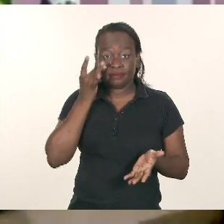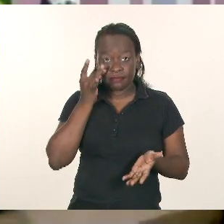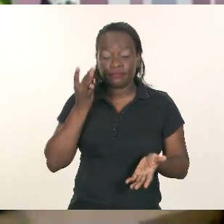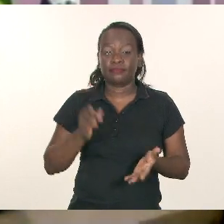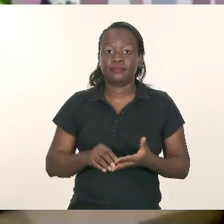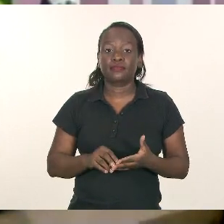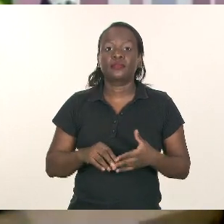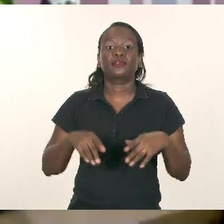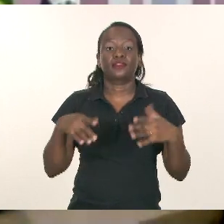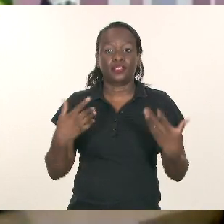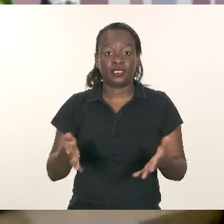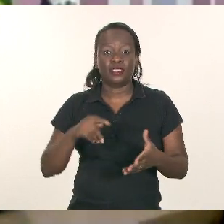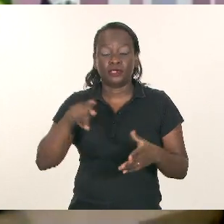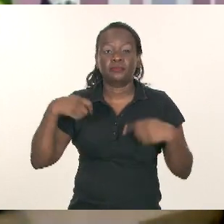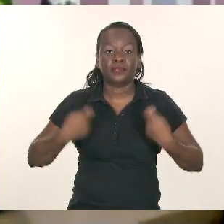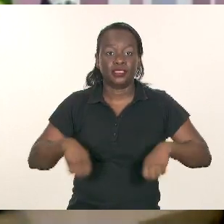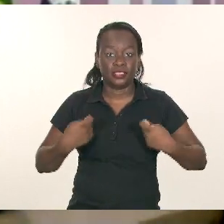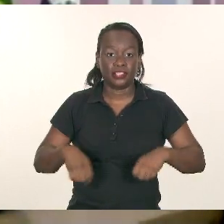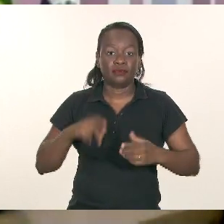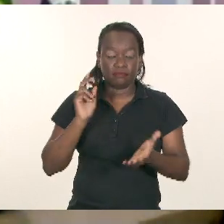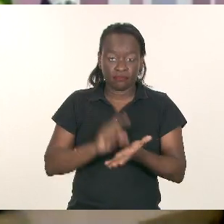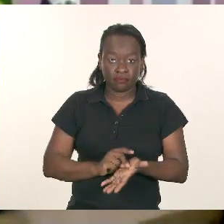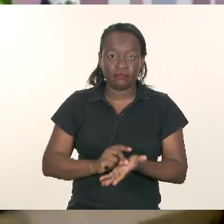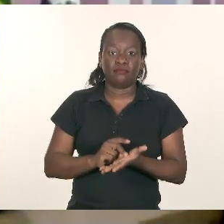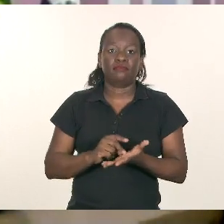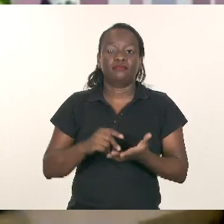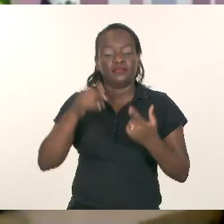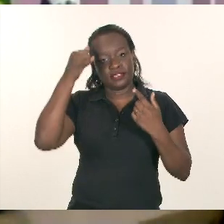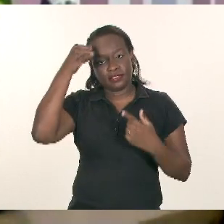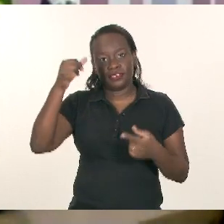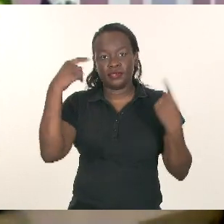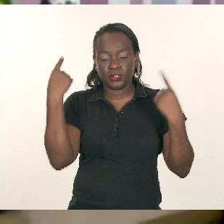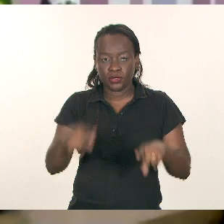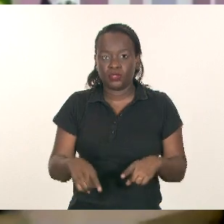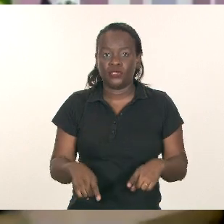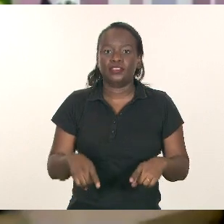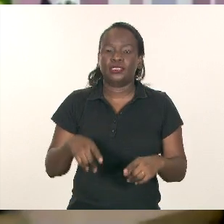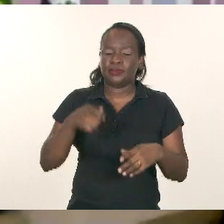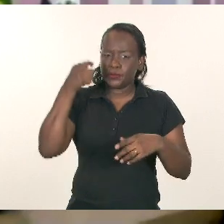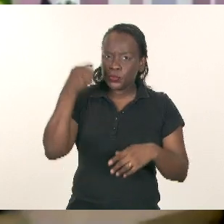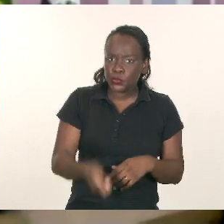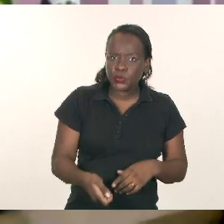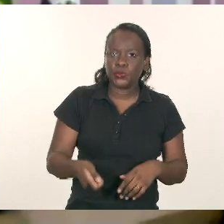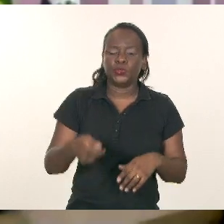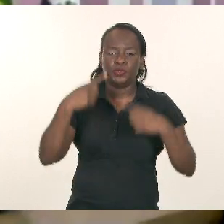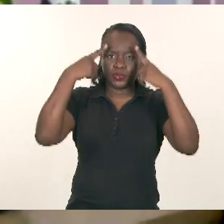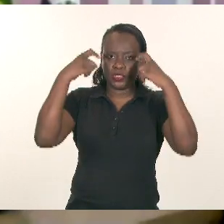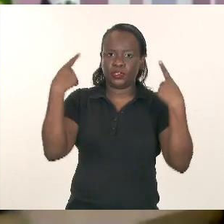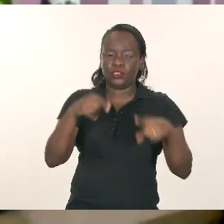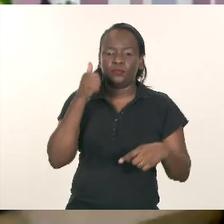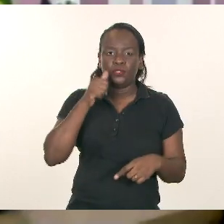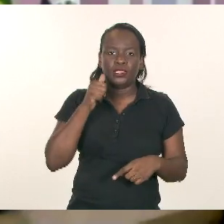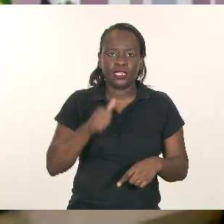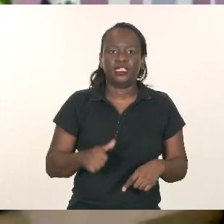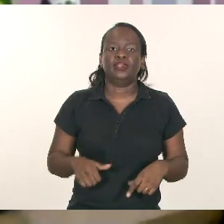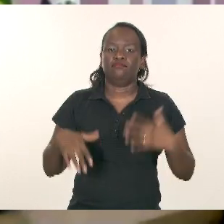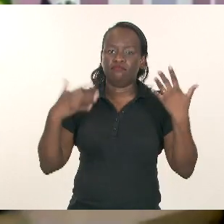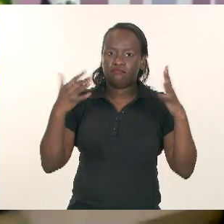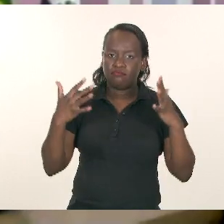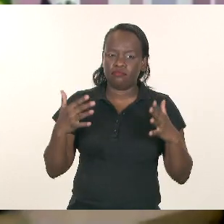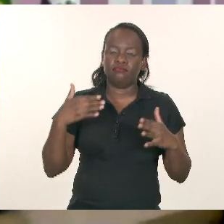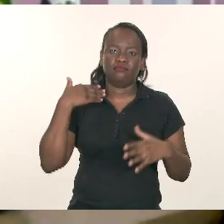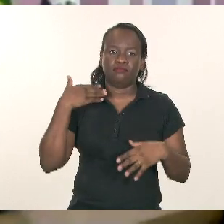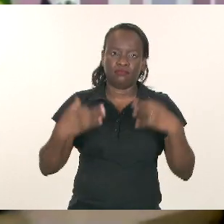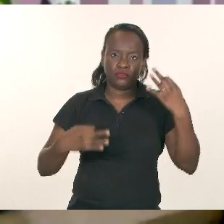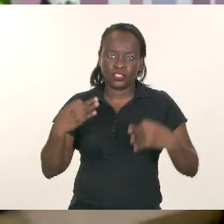presenciou, né? Então, a gente precisa mesmo, Mônica, combater veementemente a violência contra a mulher, saudar aí as